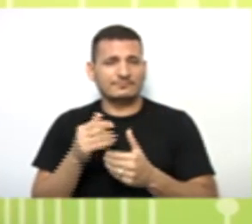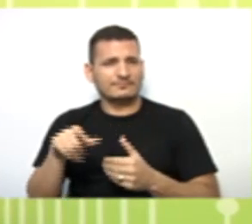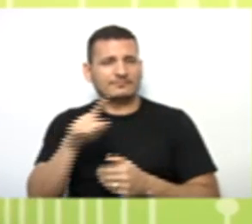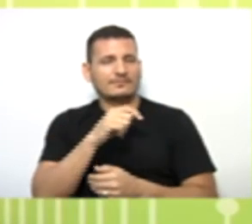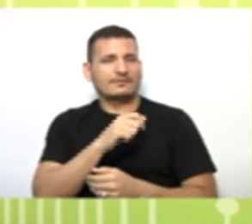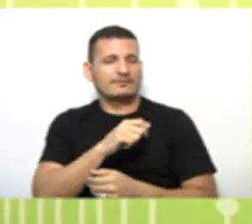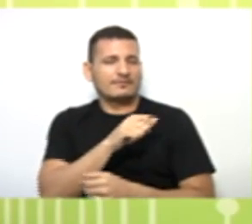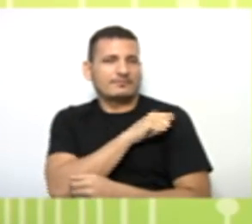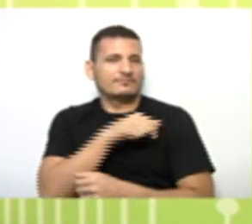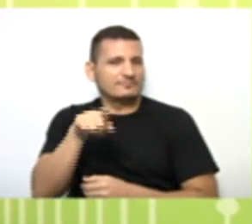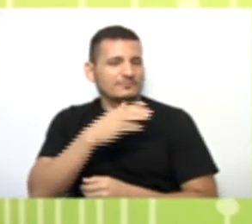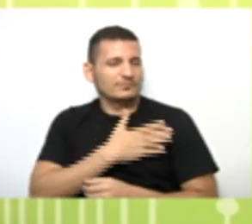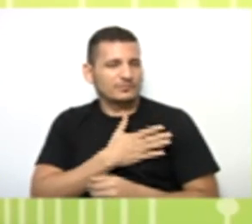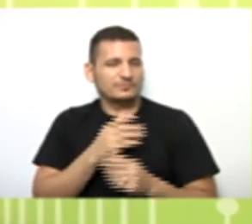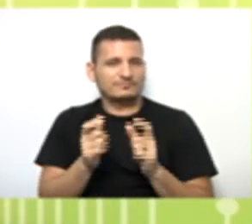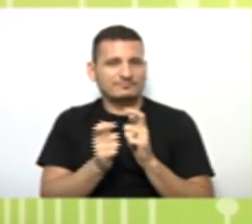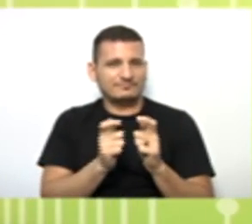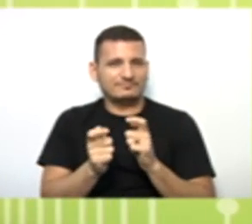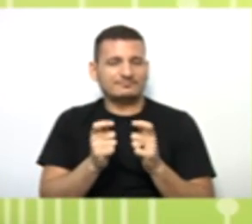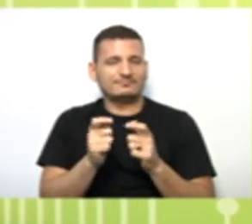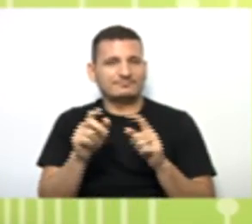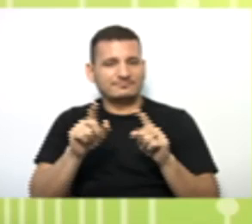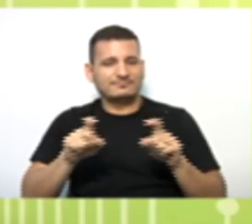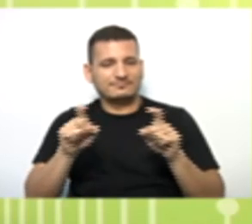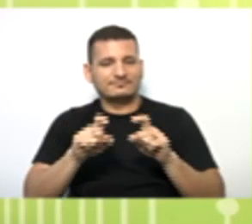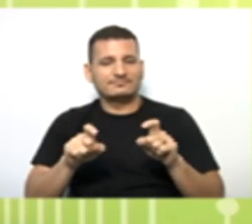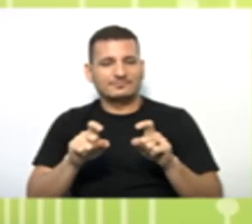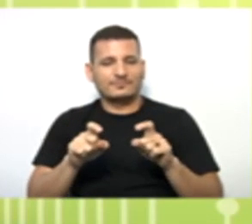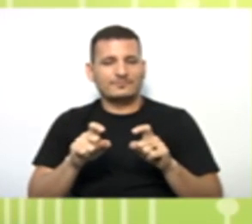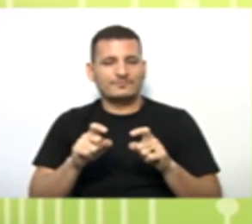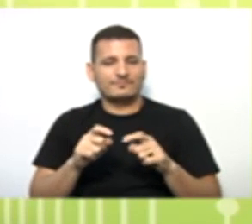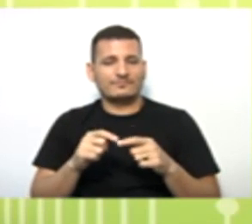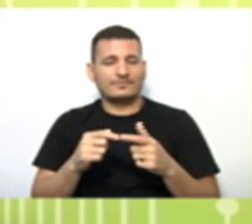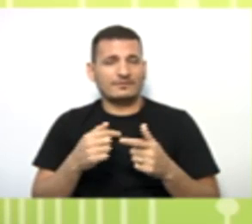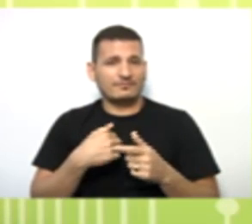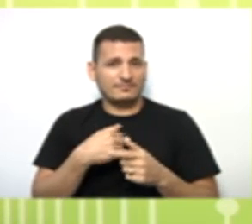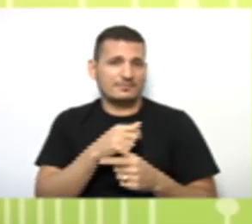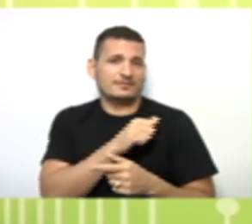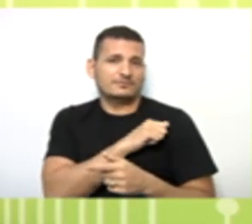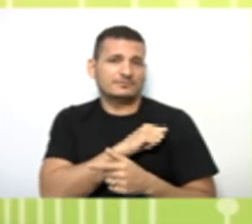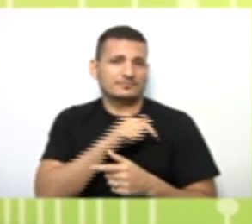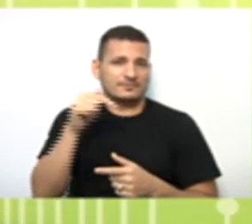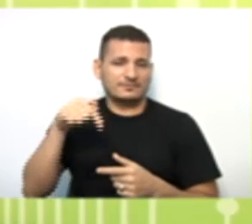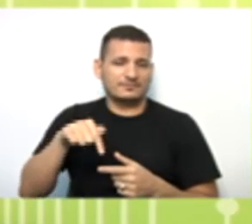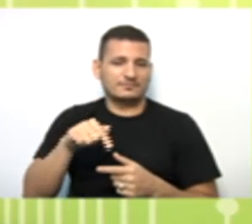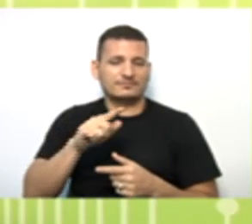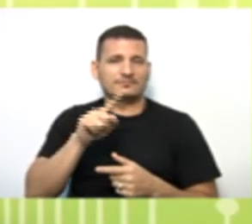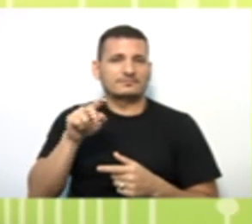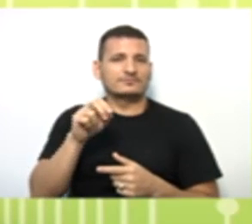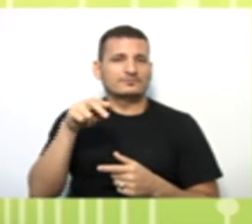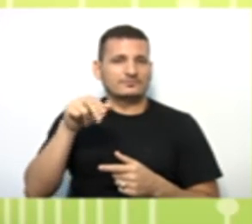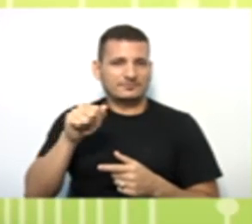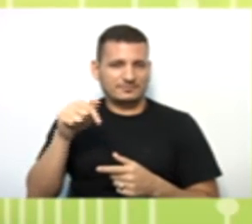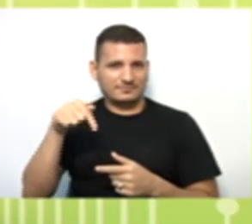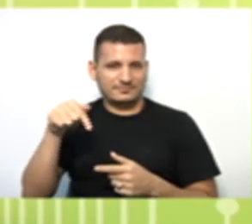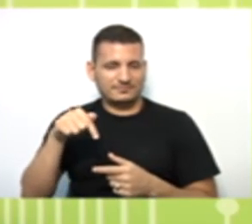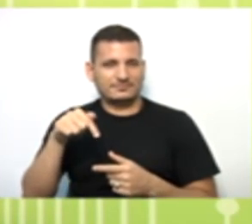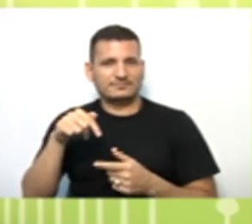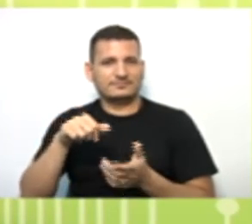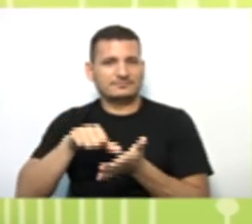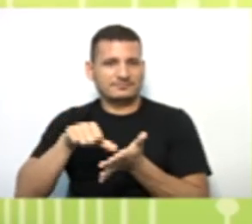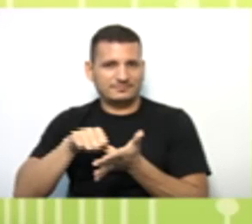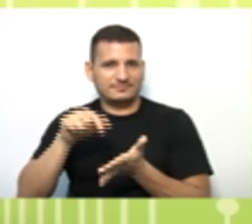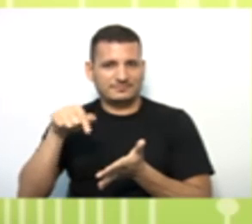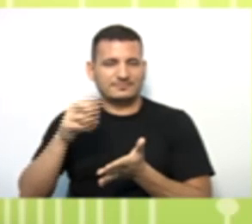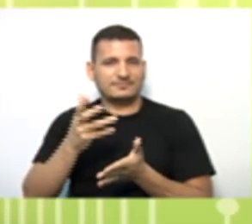de gamer, de computador. Que a maioria hoje, pelo menos segundo os meus alunos daqui do Zona Norte, eles querem fazer jogos, gente. Todo mundo quer entrar